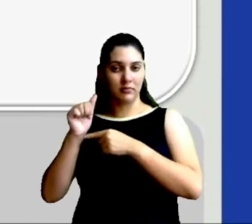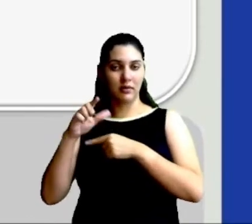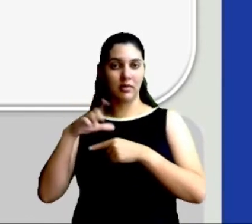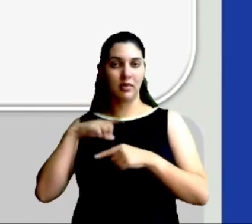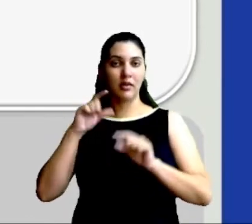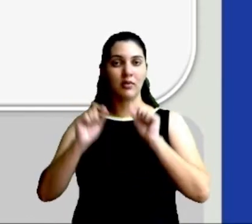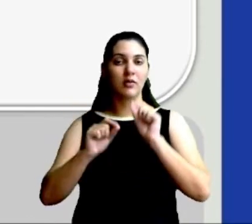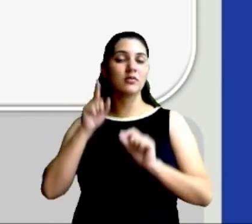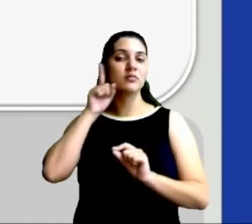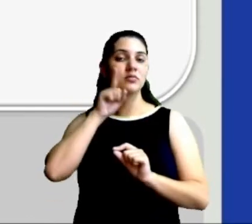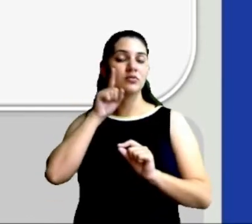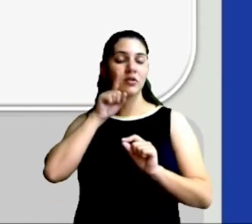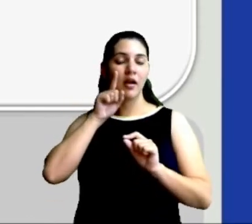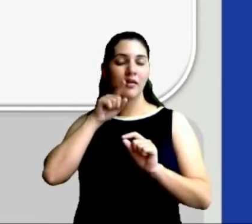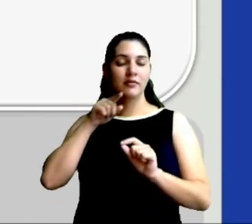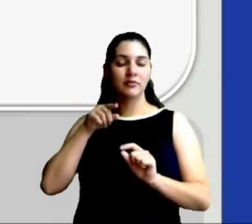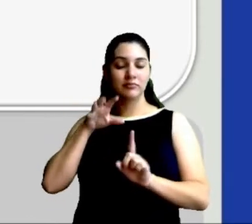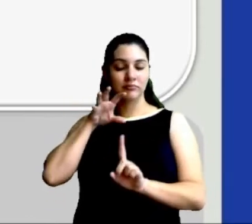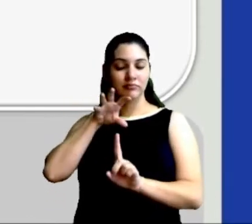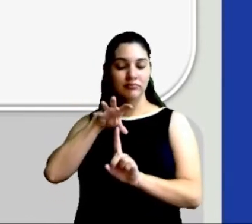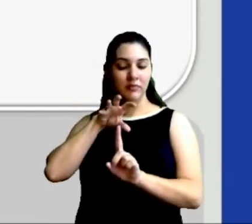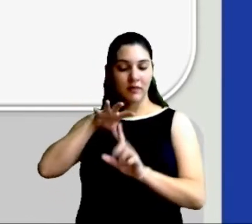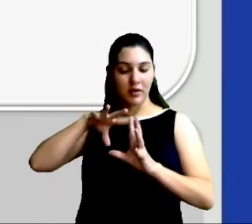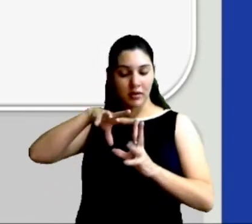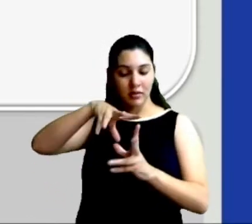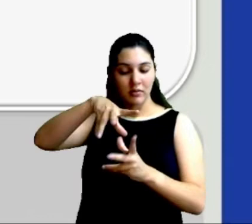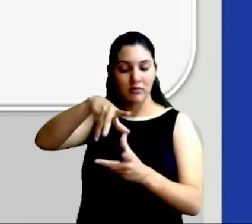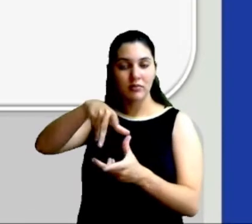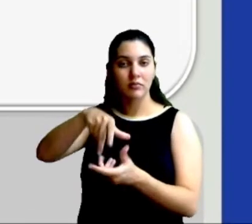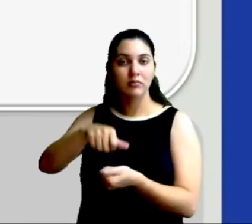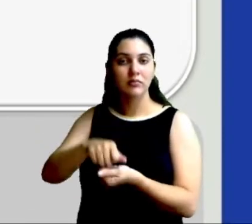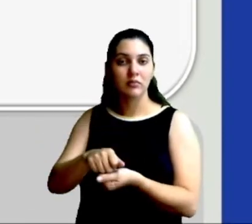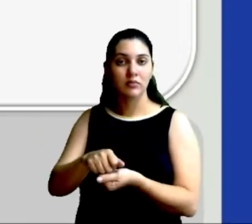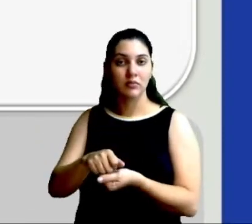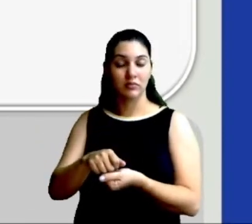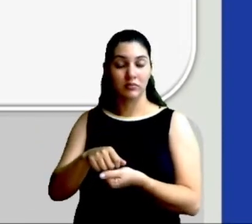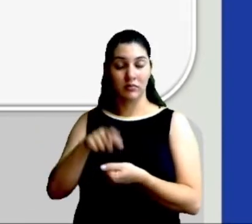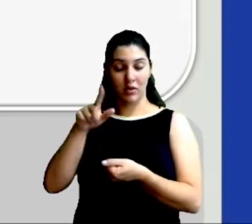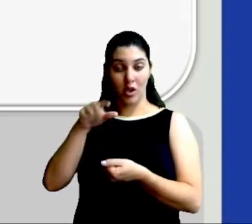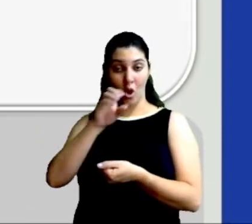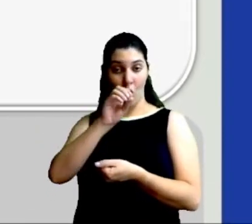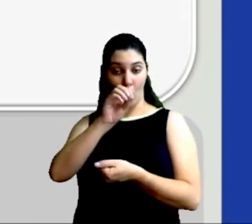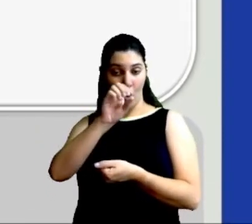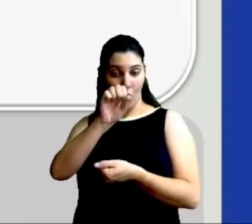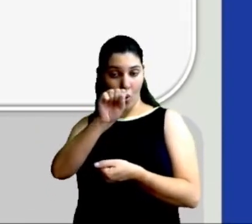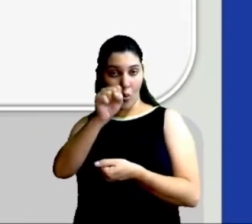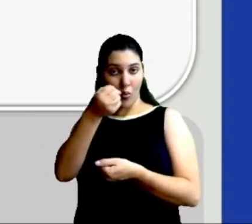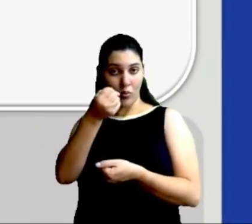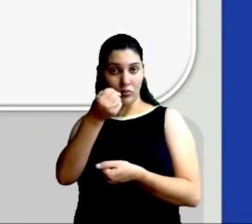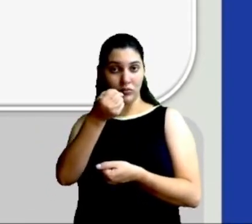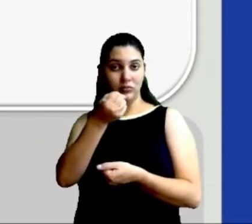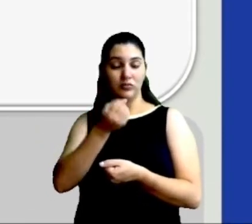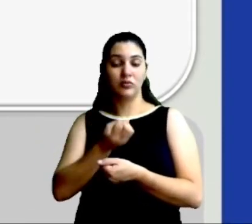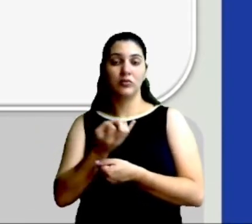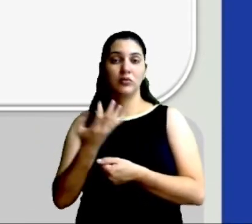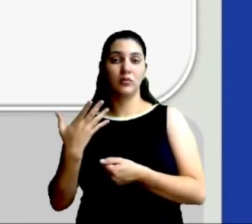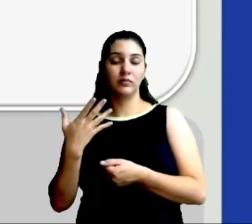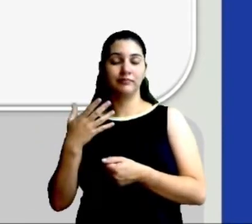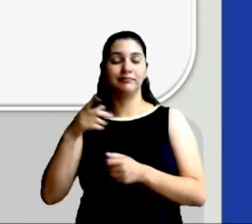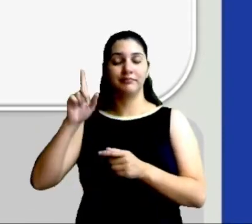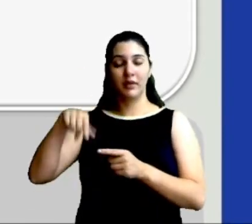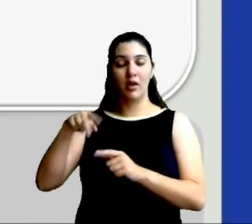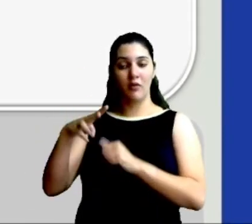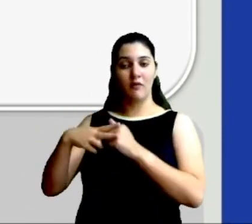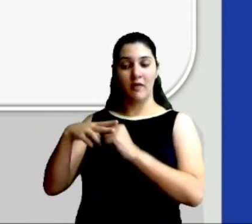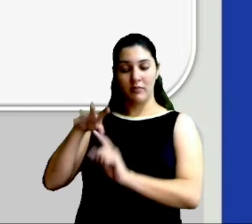Estados Unidos influenciam o mundo. Gente, os está no plural. Então, logo o verbo influenciar